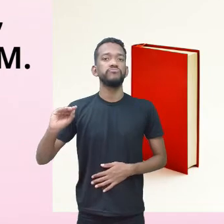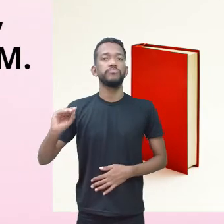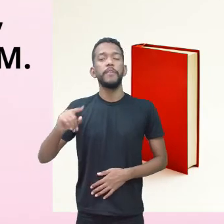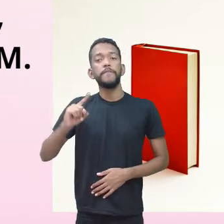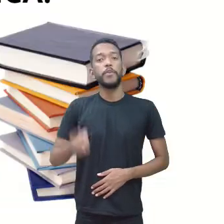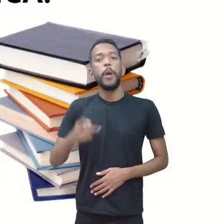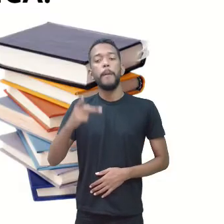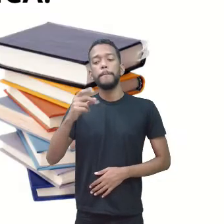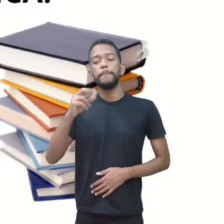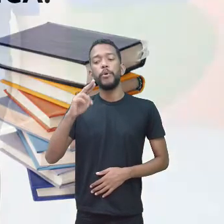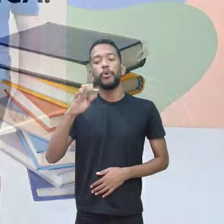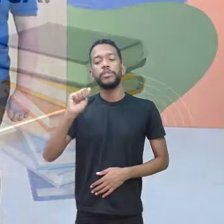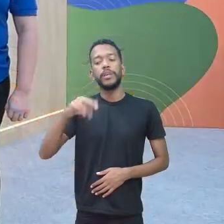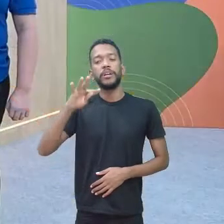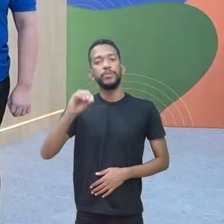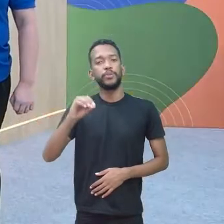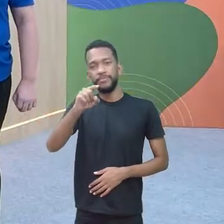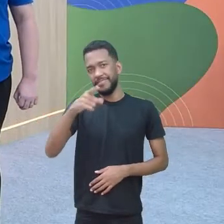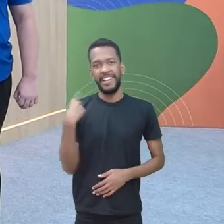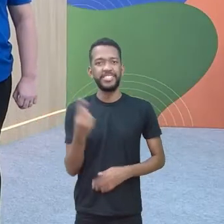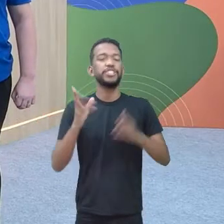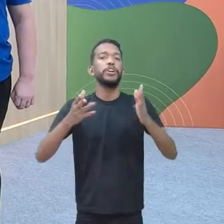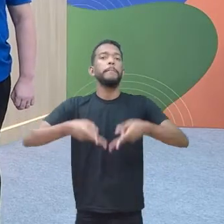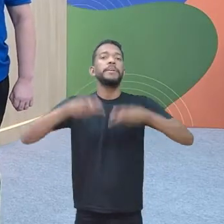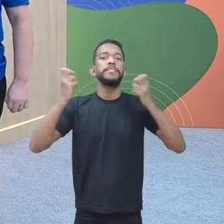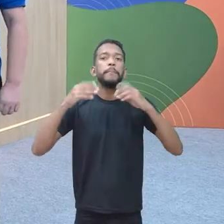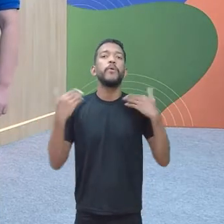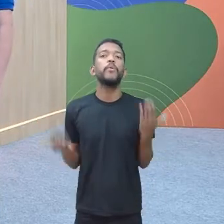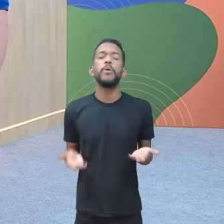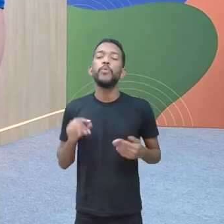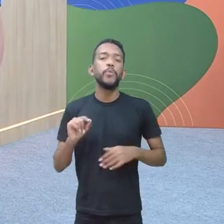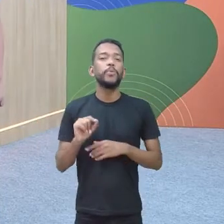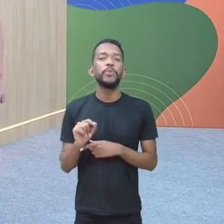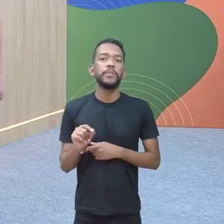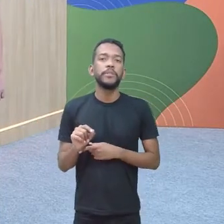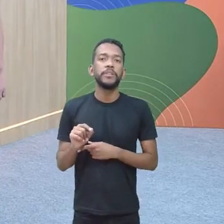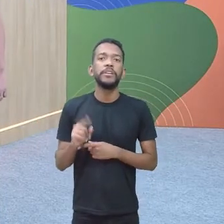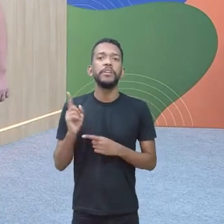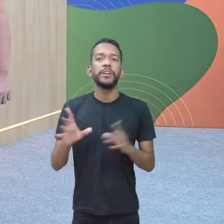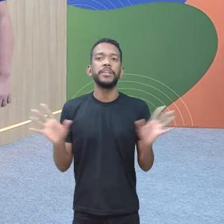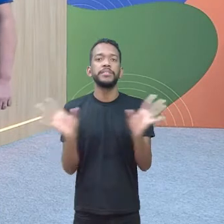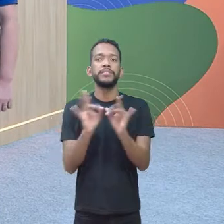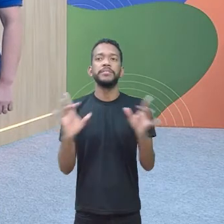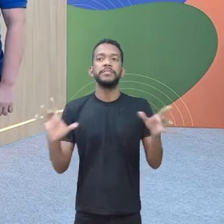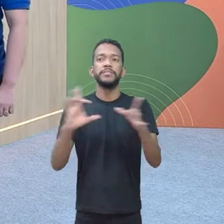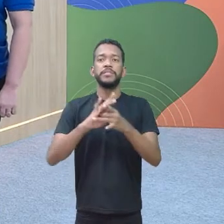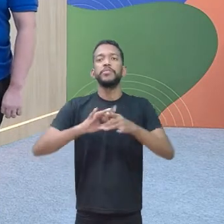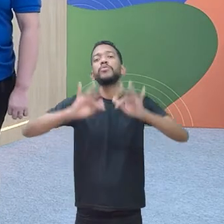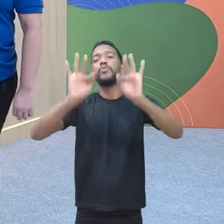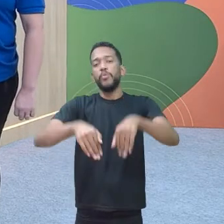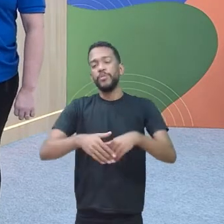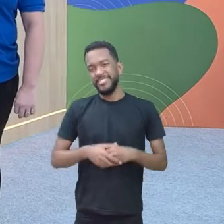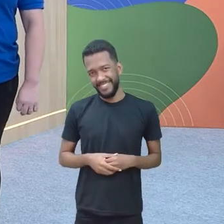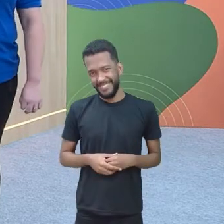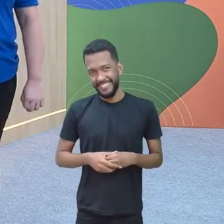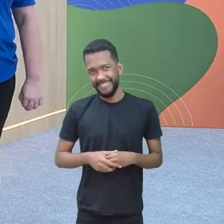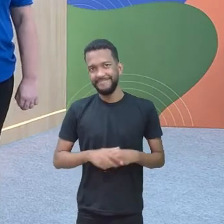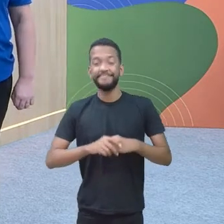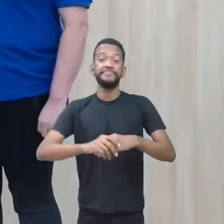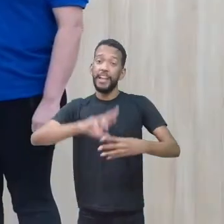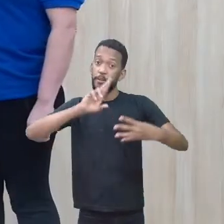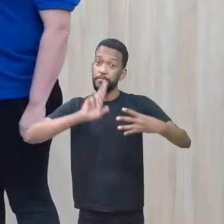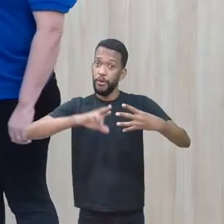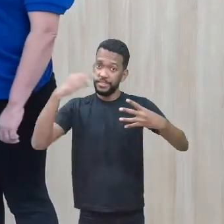Então, nós percebemos que, portanto, é uma conjunção conclusiva. Então, a